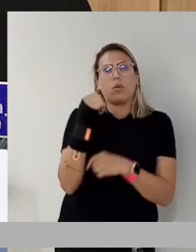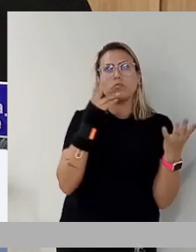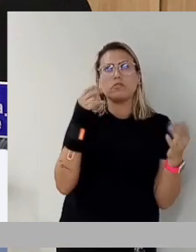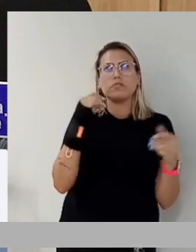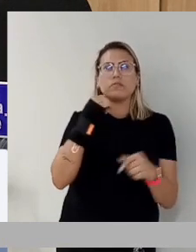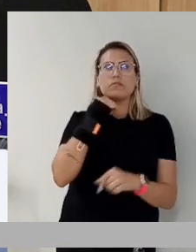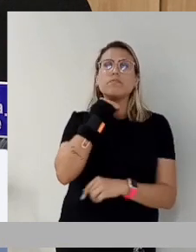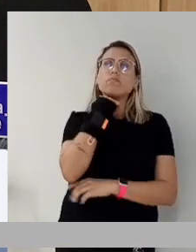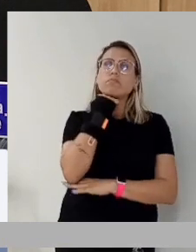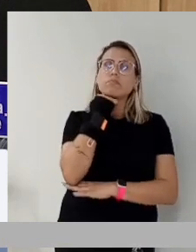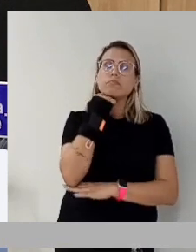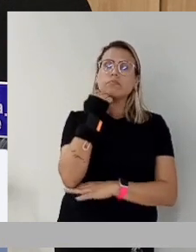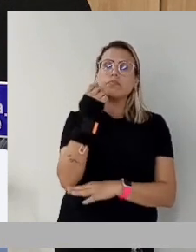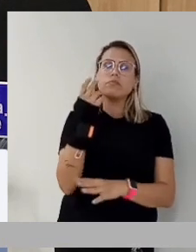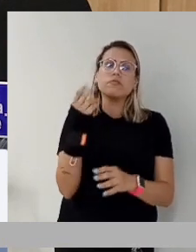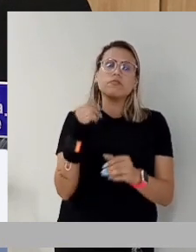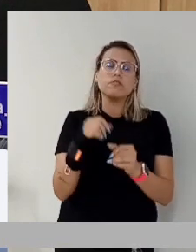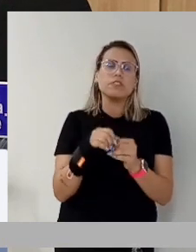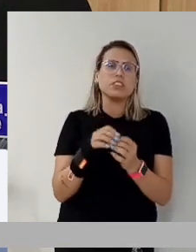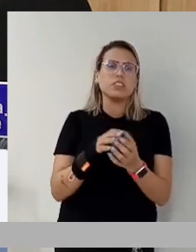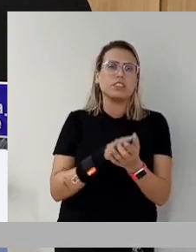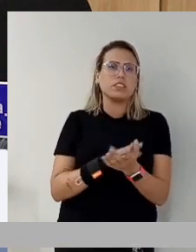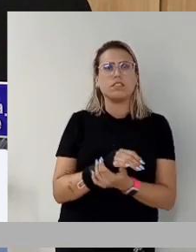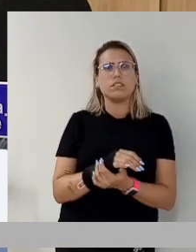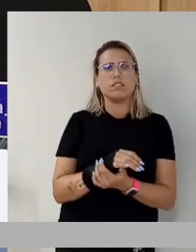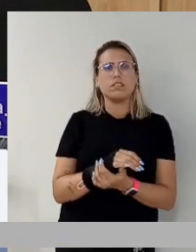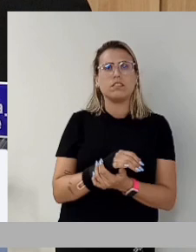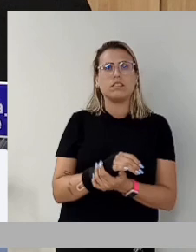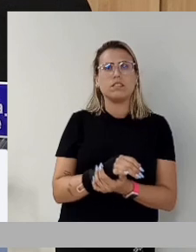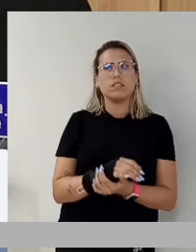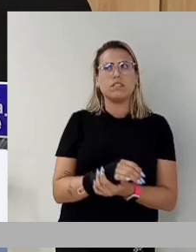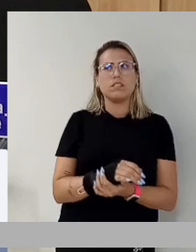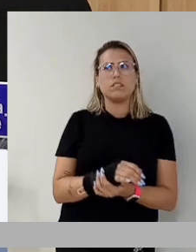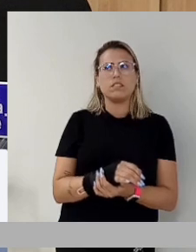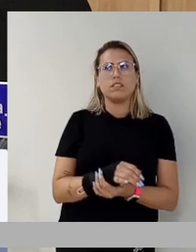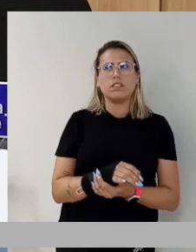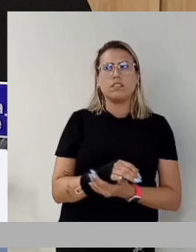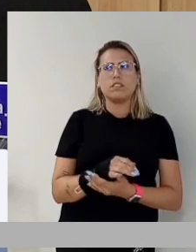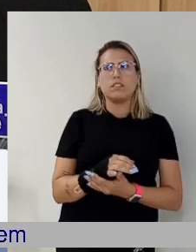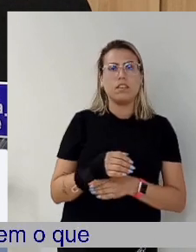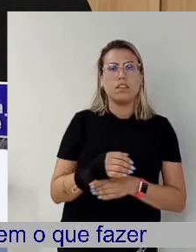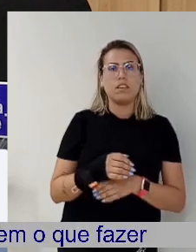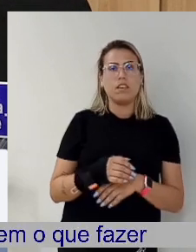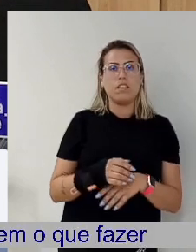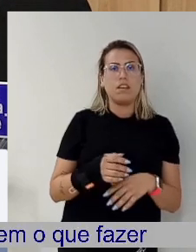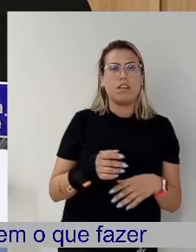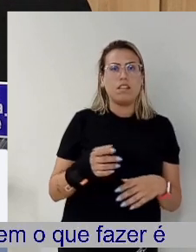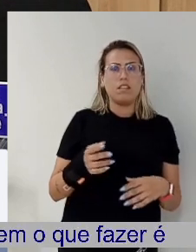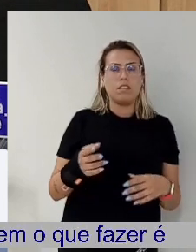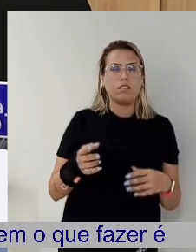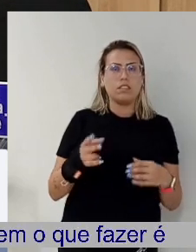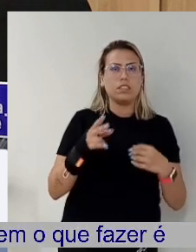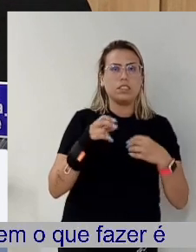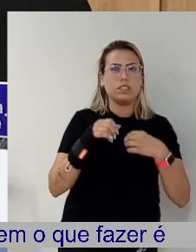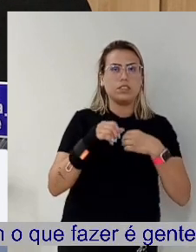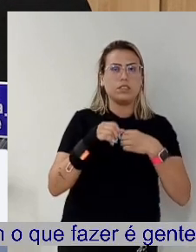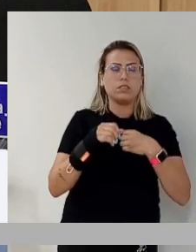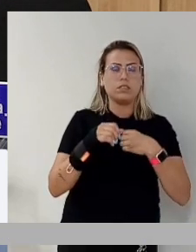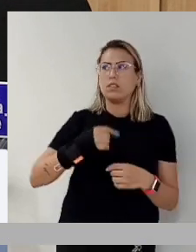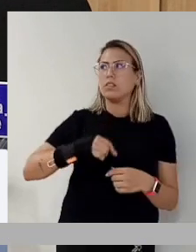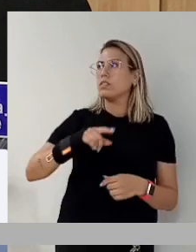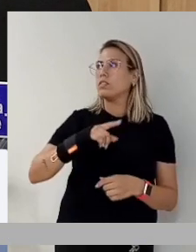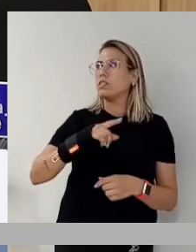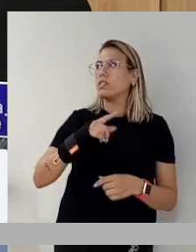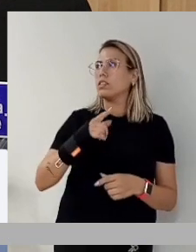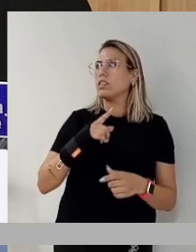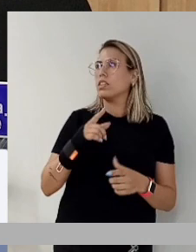culpados porque gente que não tem o que fazer é porque é sempre coisa de gente que não tem o que fazer é é gente que não tem o que fazer